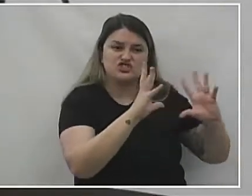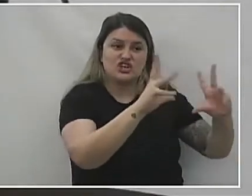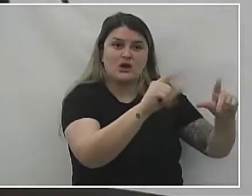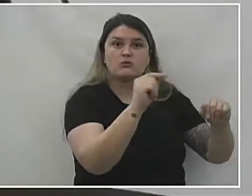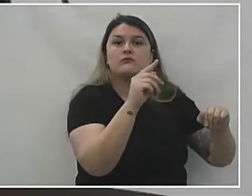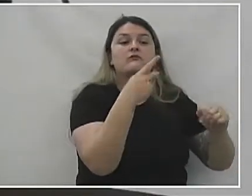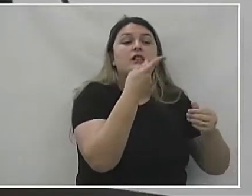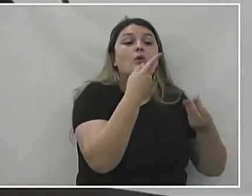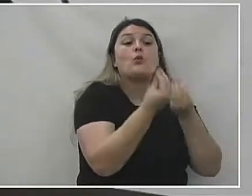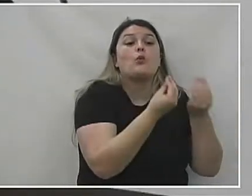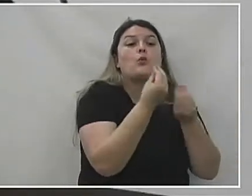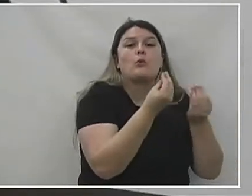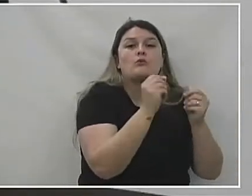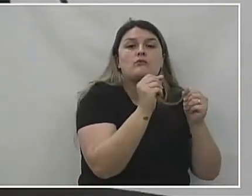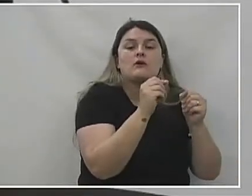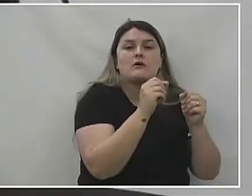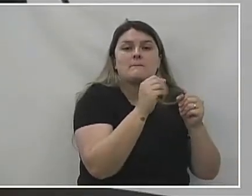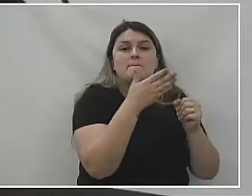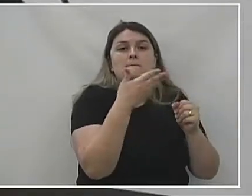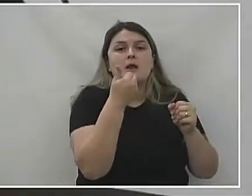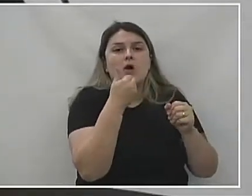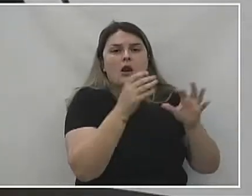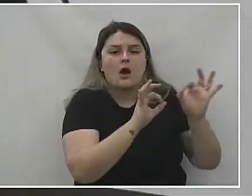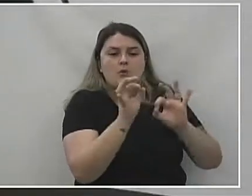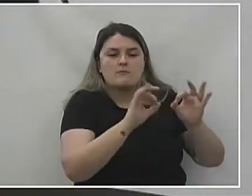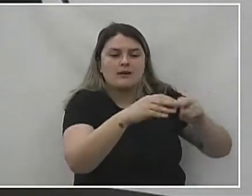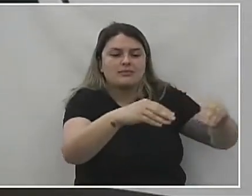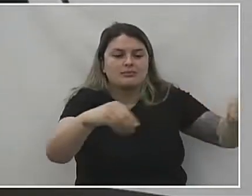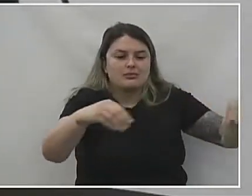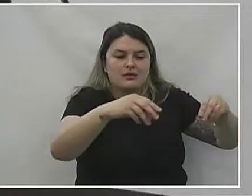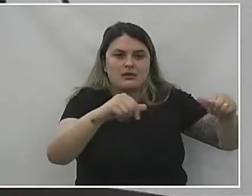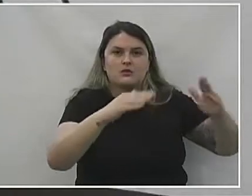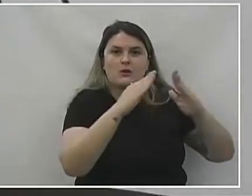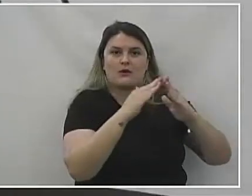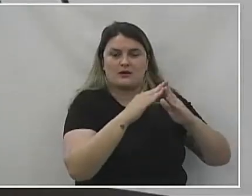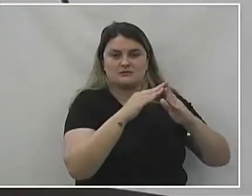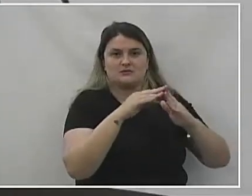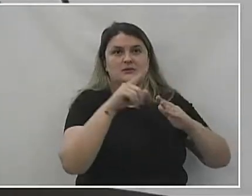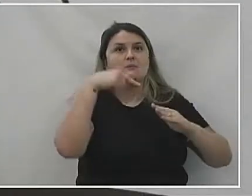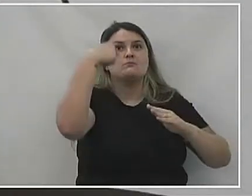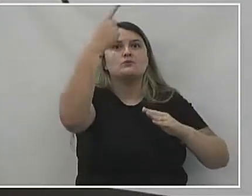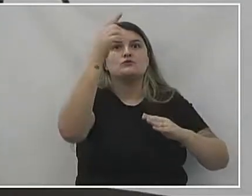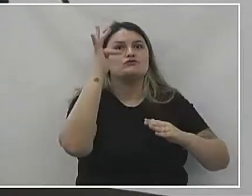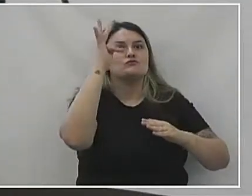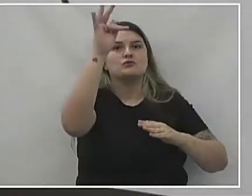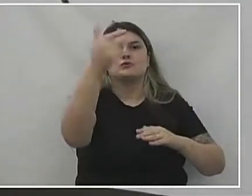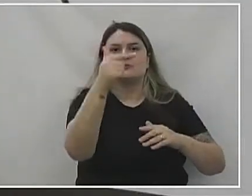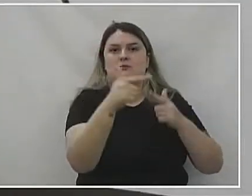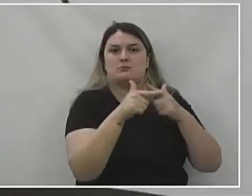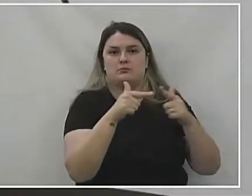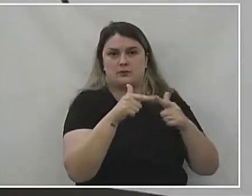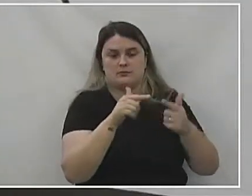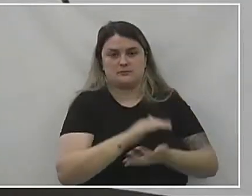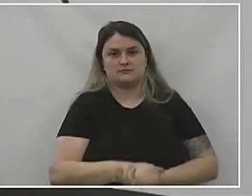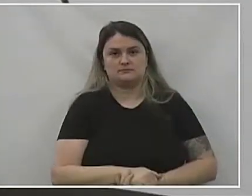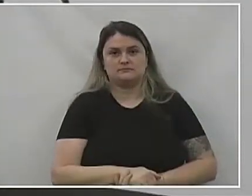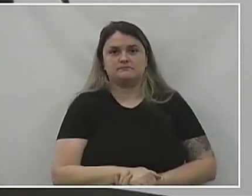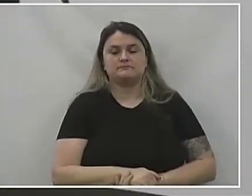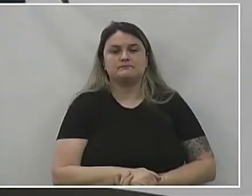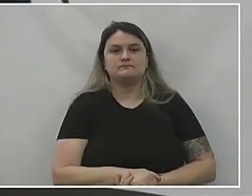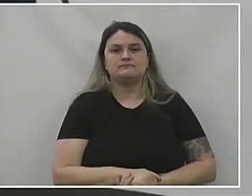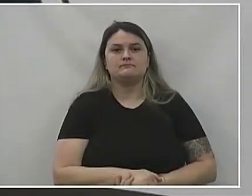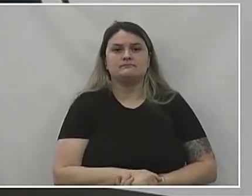só importante a gente deixar essas coisas bem delimitadas para depois não ter problema com relação a essas áreas aí